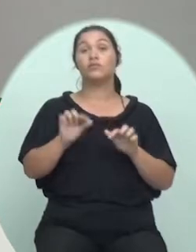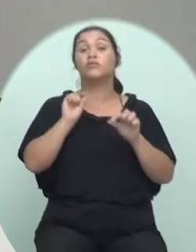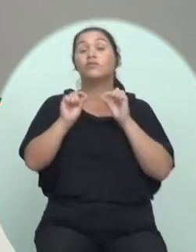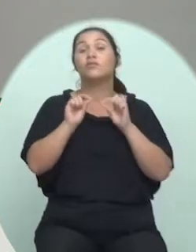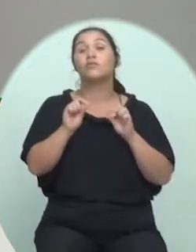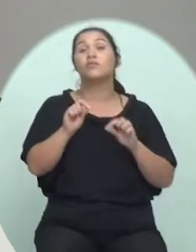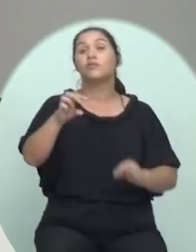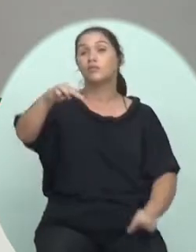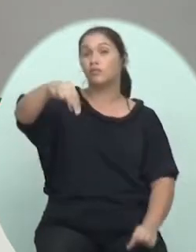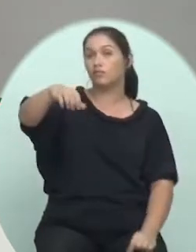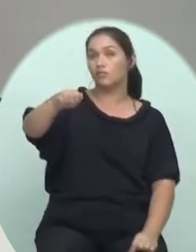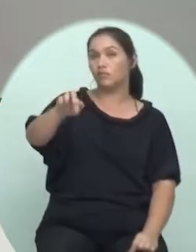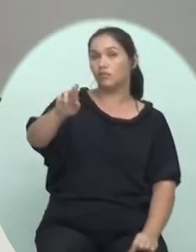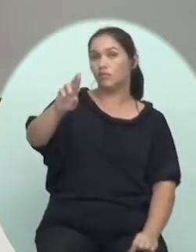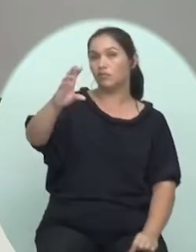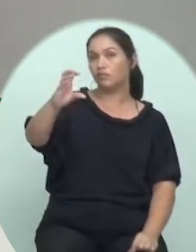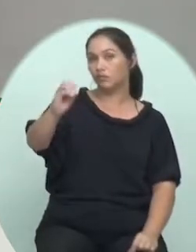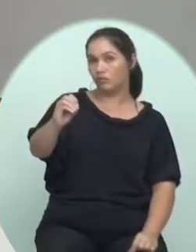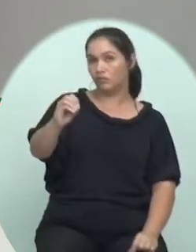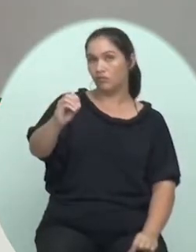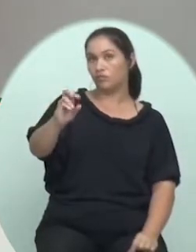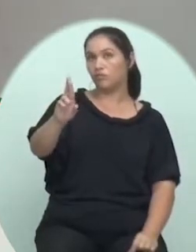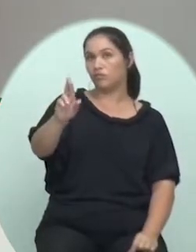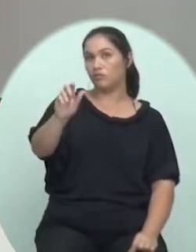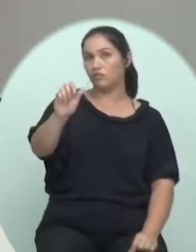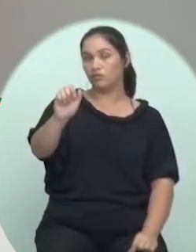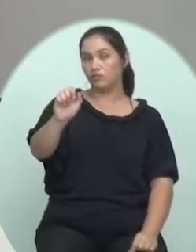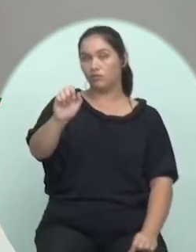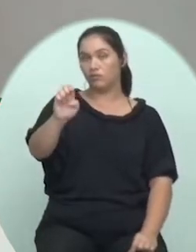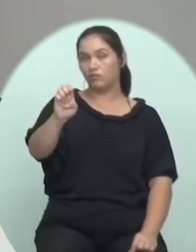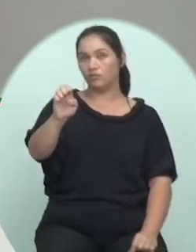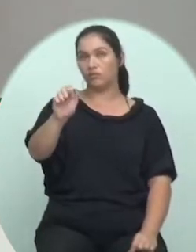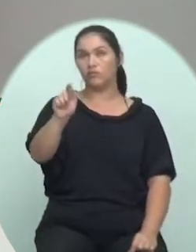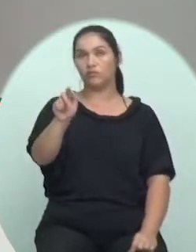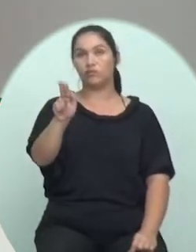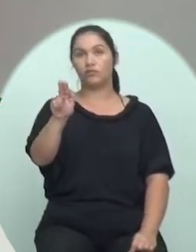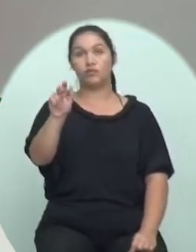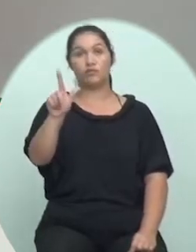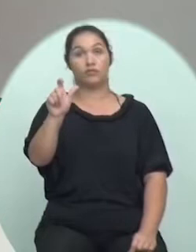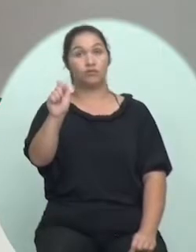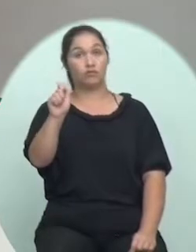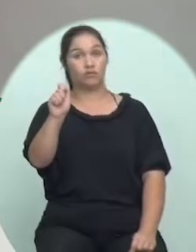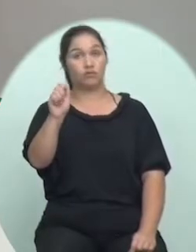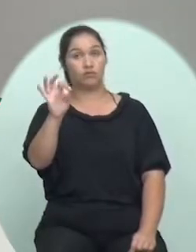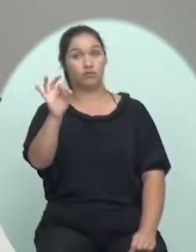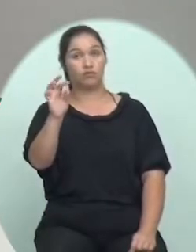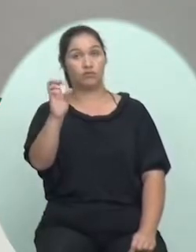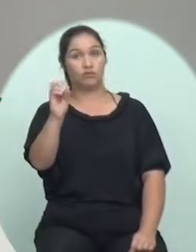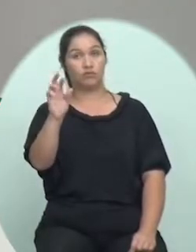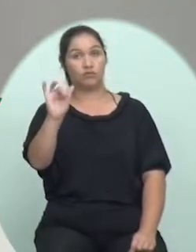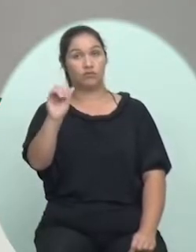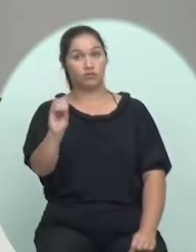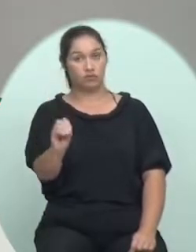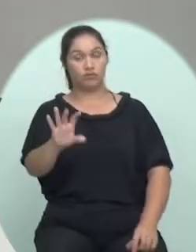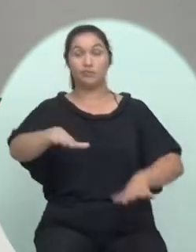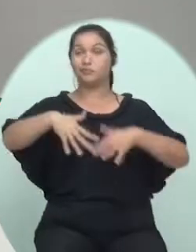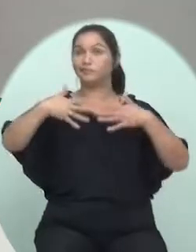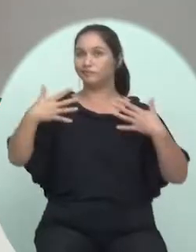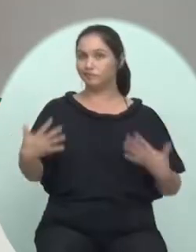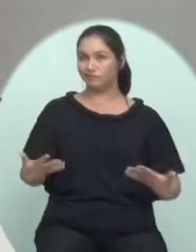importantíssimo, na medida em que o marco regulatório ele começa a criar situações que,